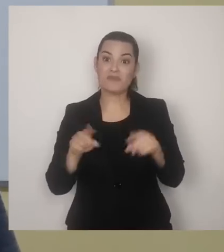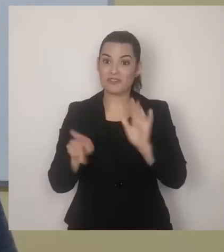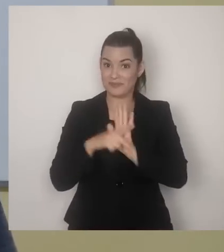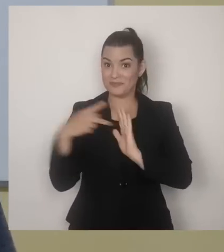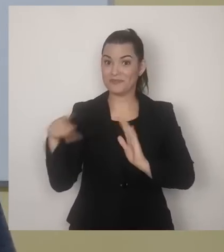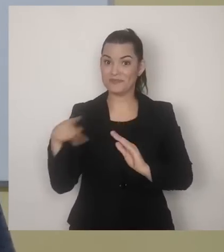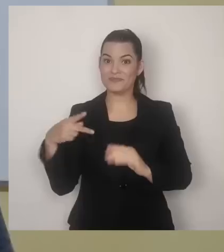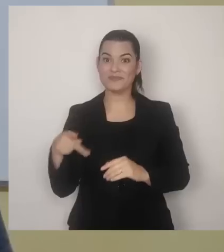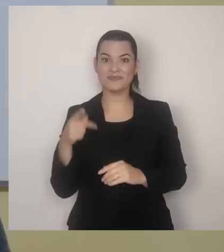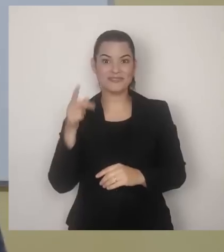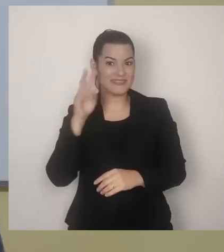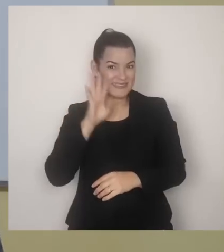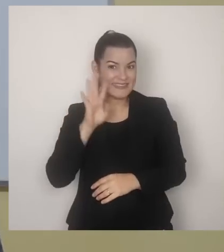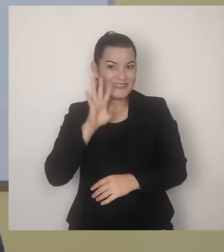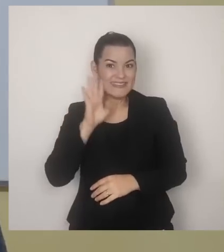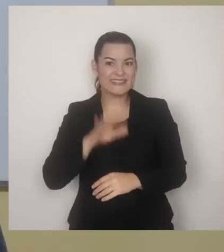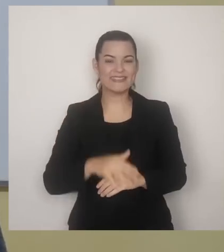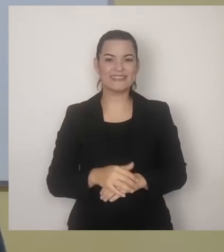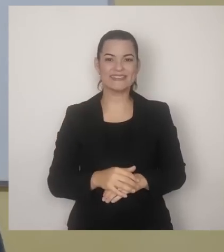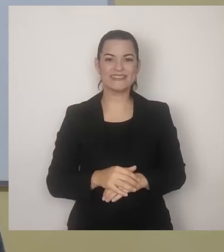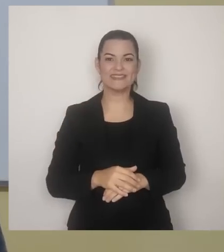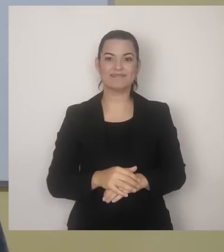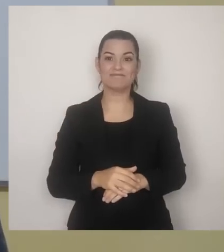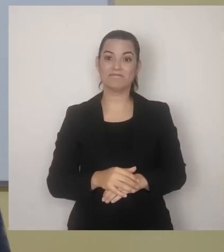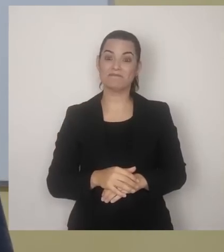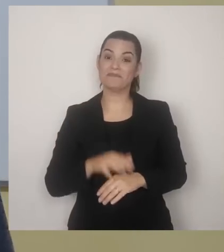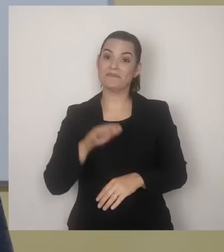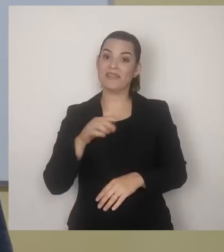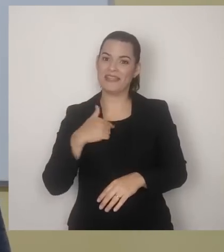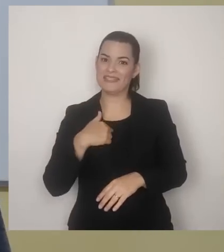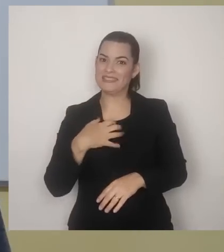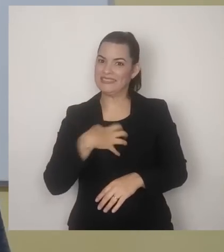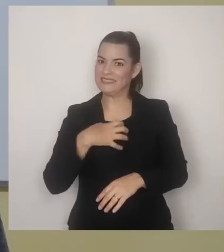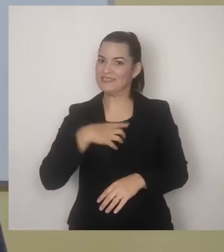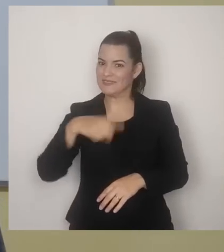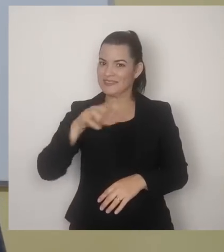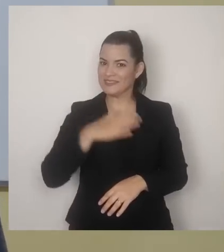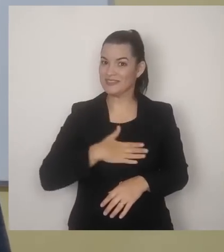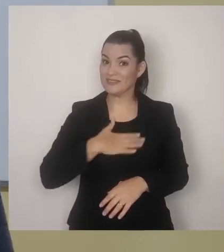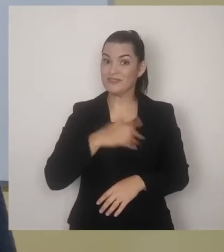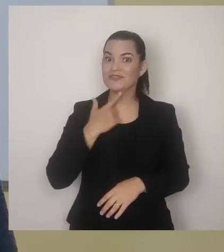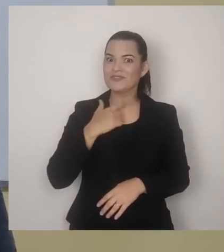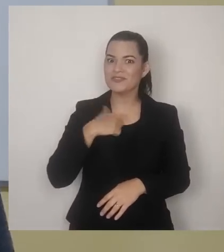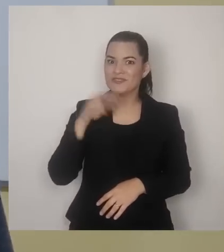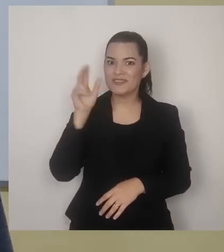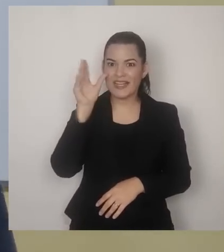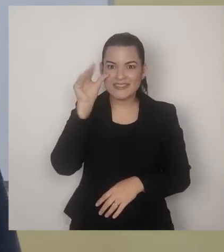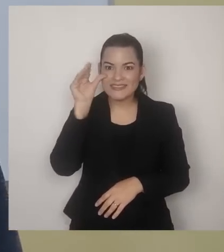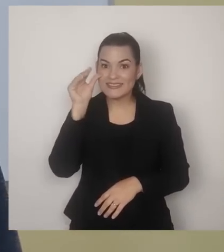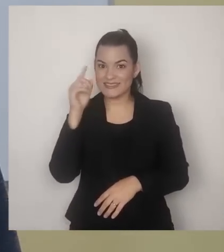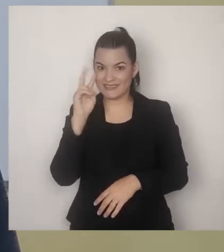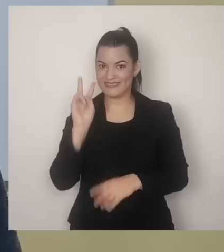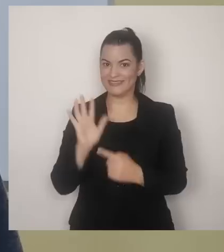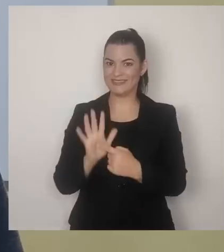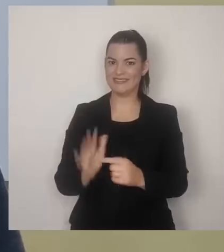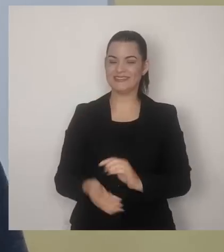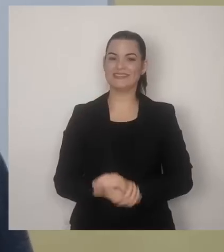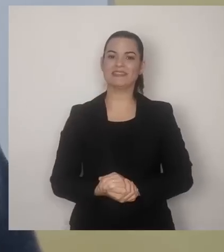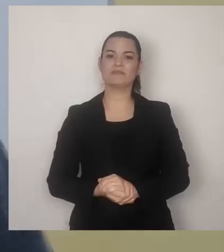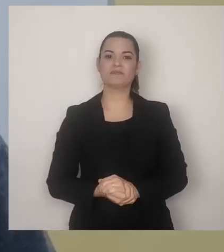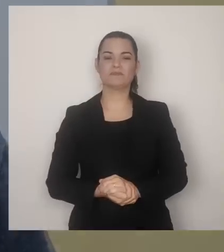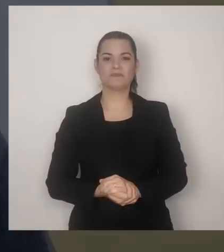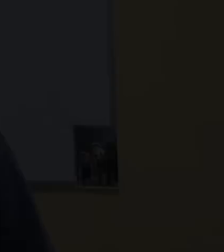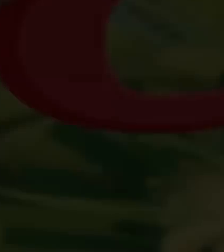do Saci. Interessante, né? Eu acho que vocês já ficaram interessados. Eu tenho ela para te mostrar. Vamos